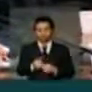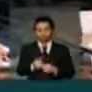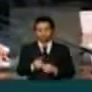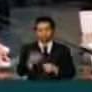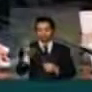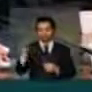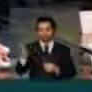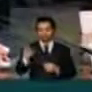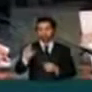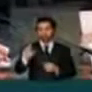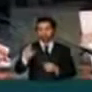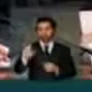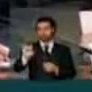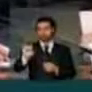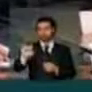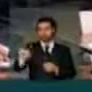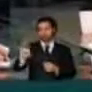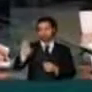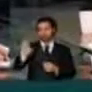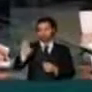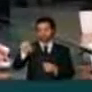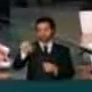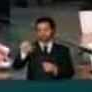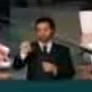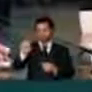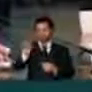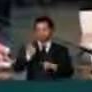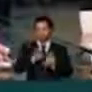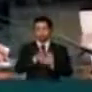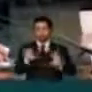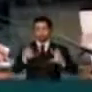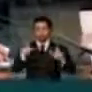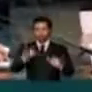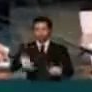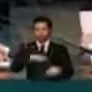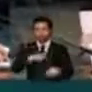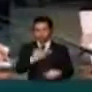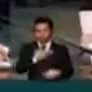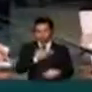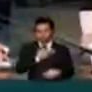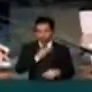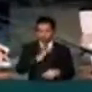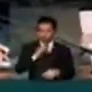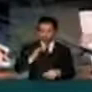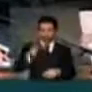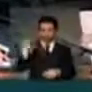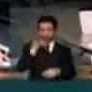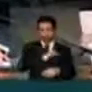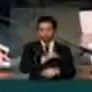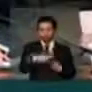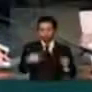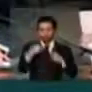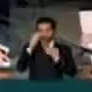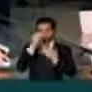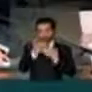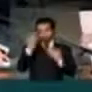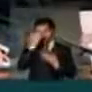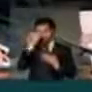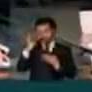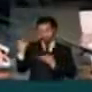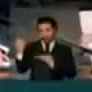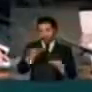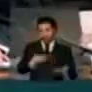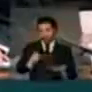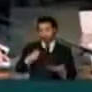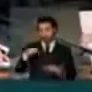do Diego Andrade e do Herculano, todos os nossos colegas da Comissão de Viação, e agradecer os convidados que vieram aqui nos